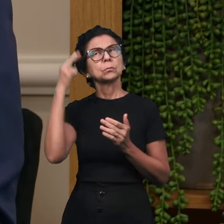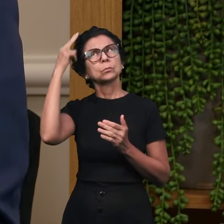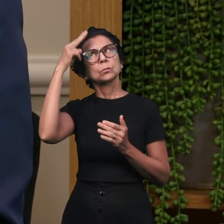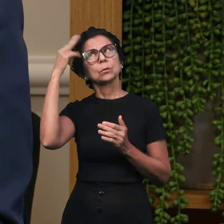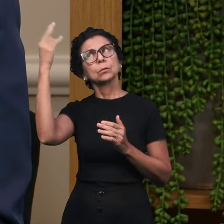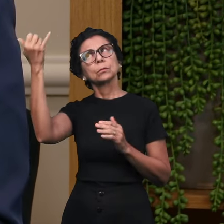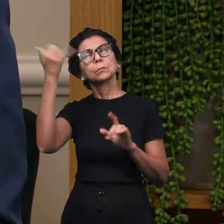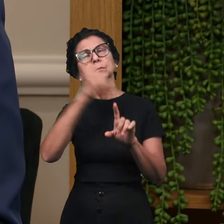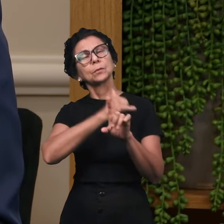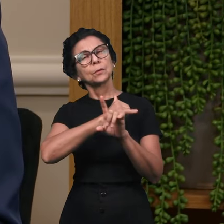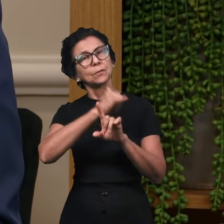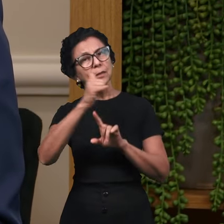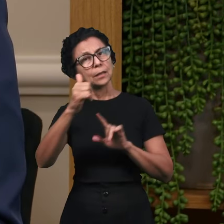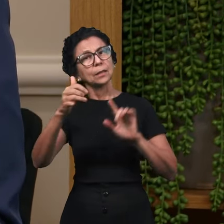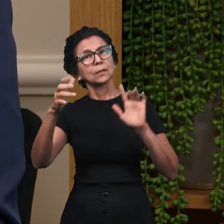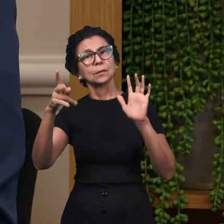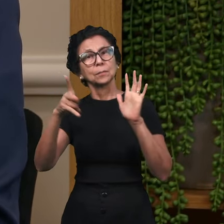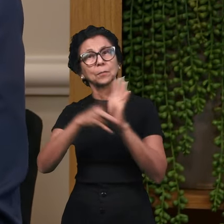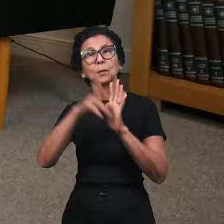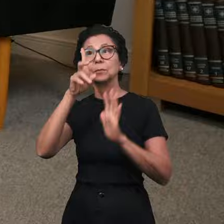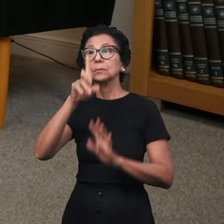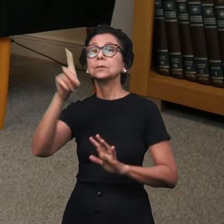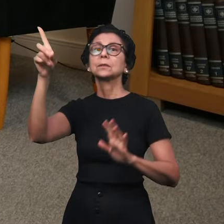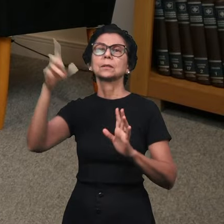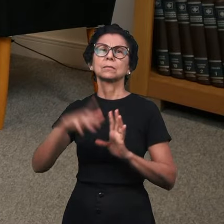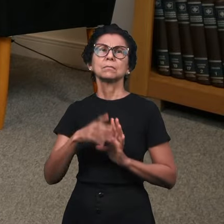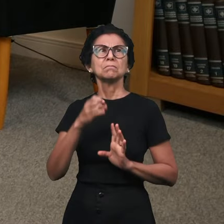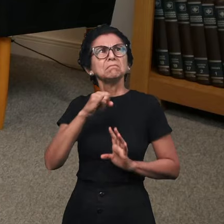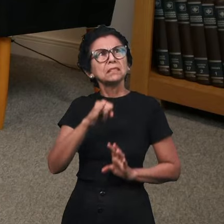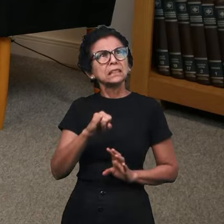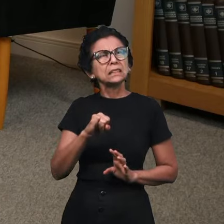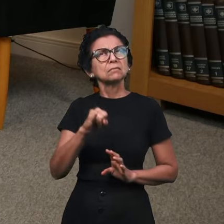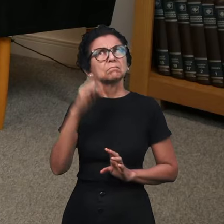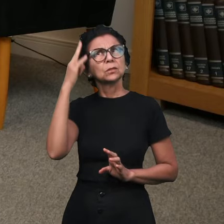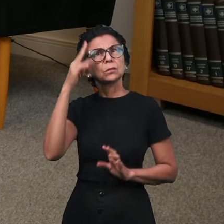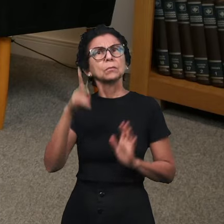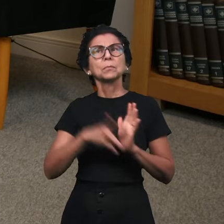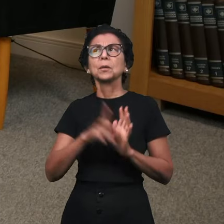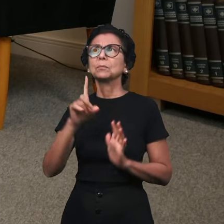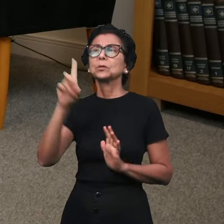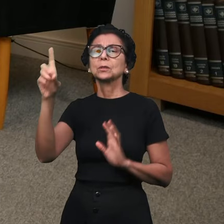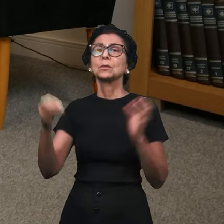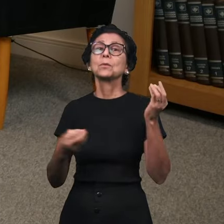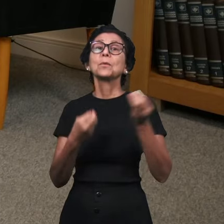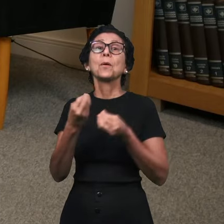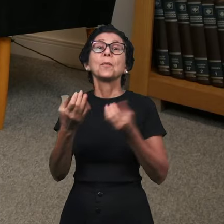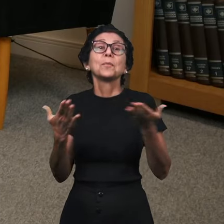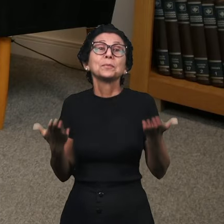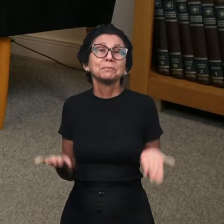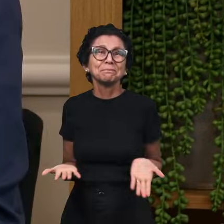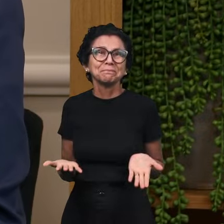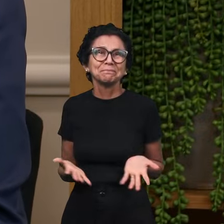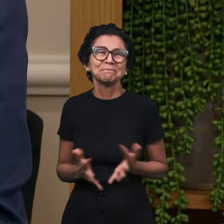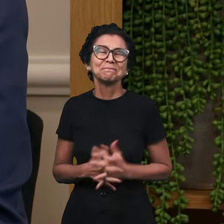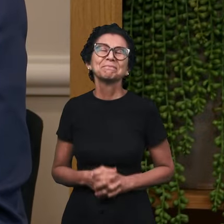que são sonhos de Deus. Como saber se o sonho é de Deus, né? É uma boa pergunta, porque na